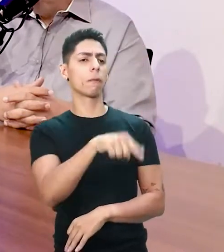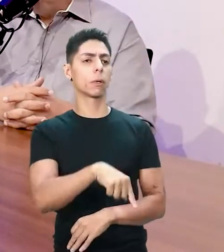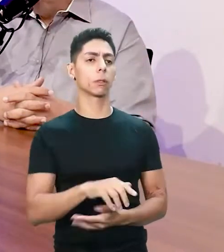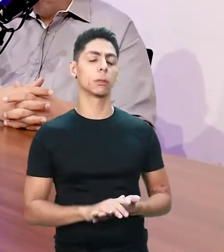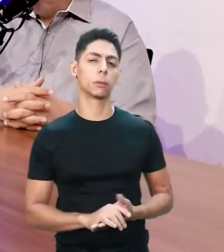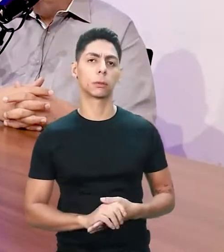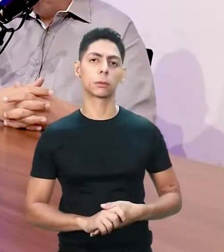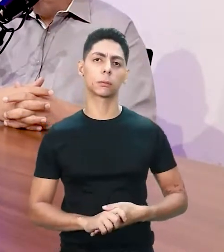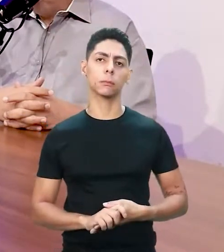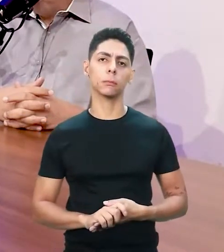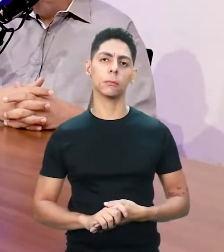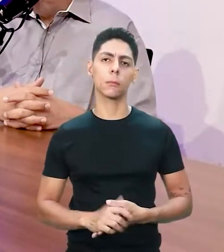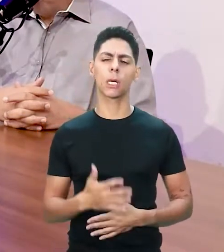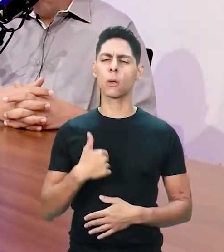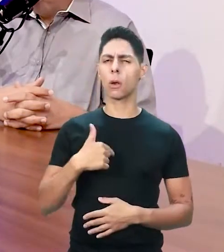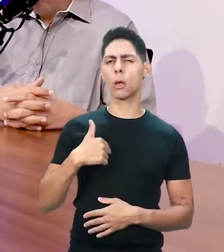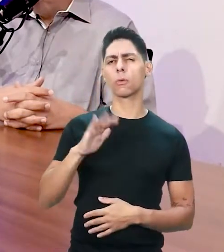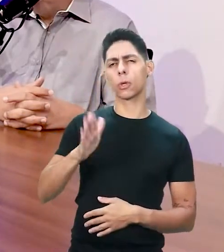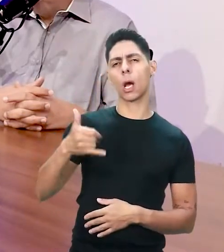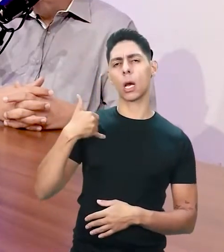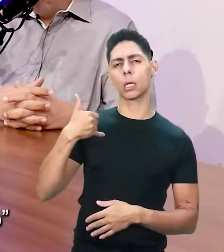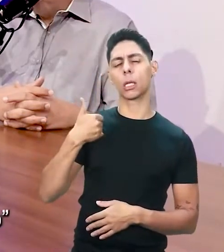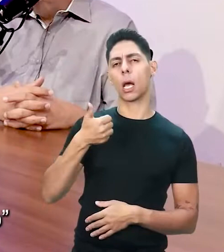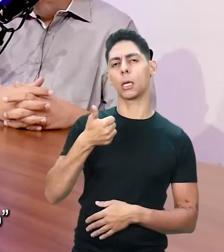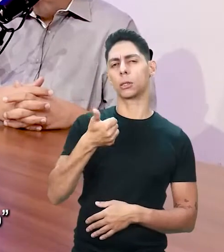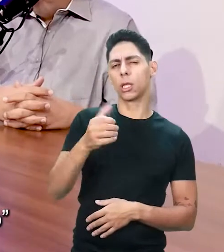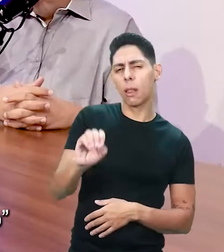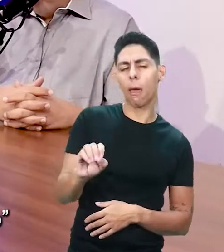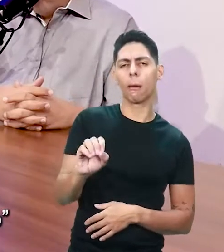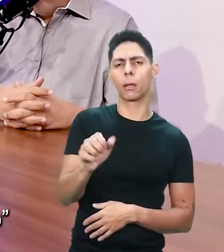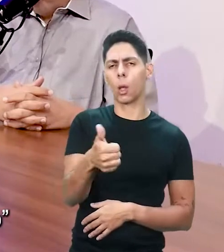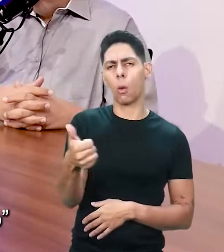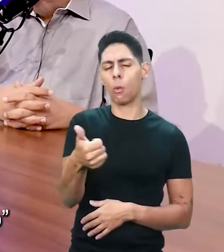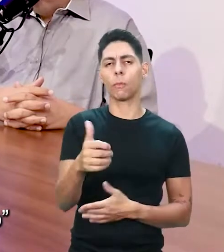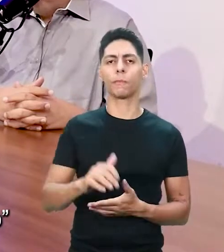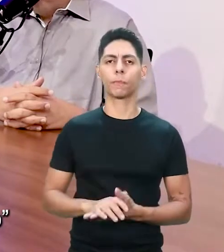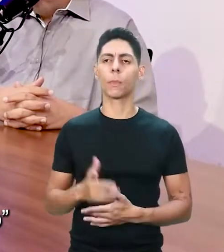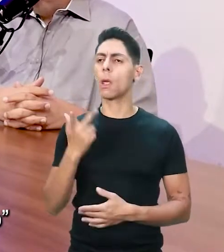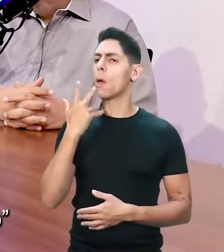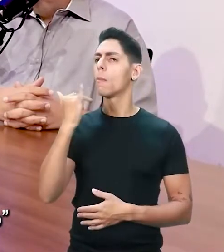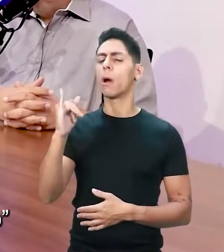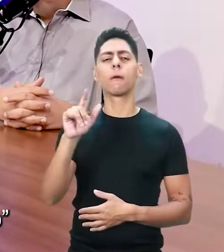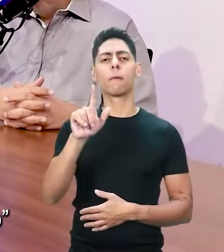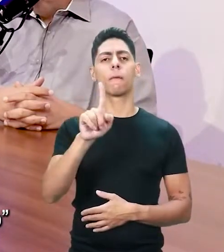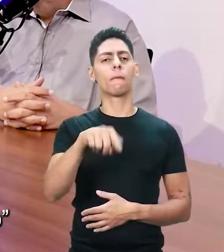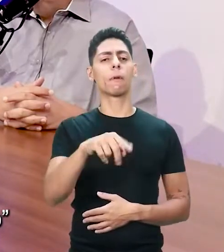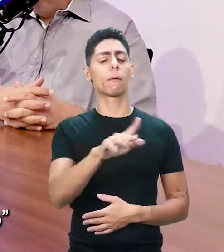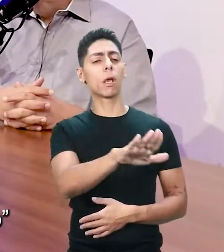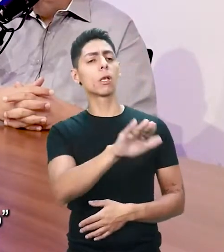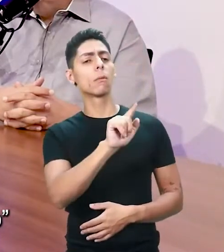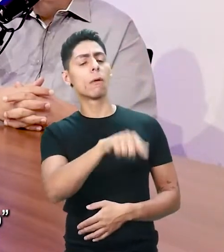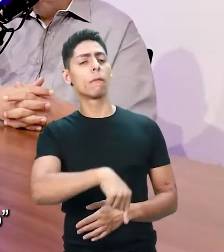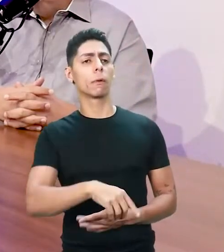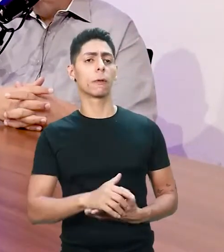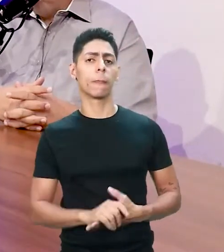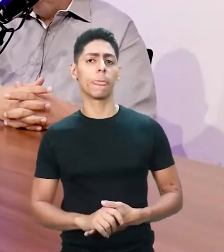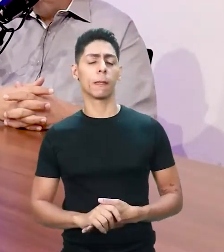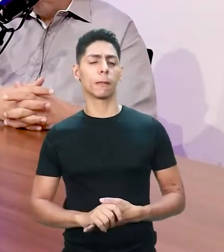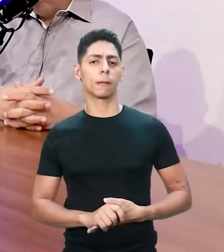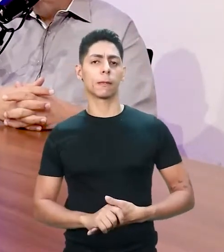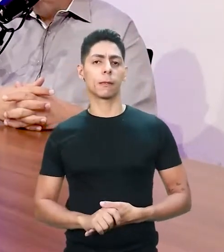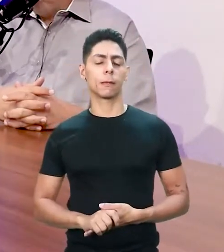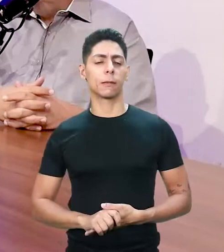eu com 10, 11 anos de idade, meu irmão com uns 12, 13. Meu pai virava, ô Marquinho, Elinho. Meu pai falava assim, não, Marquinho,